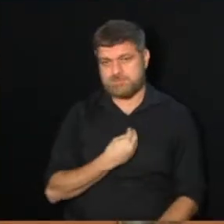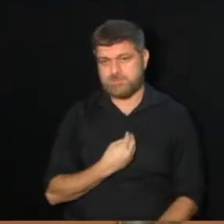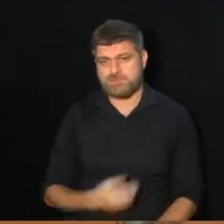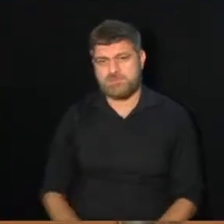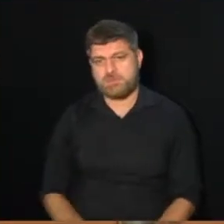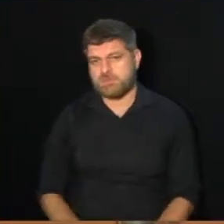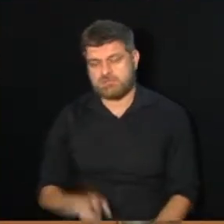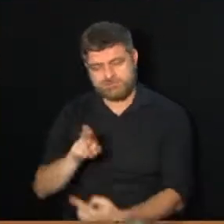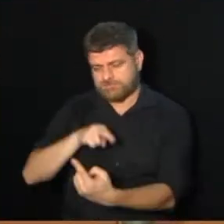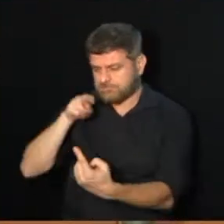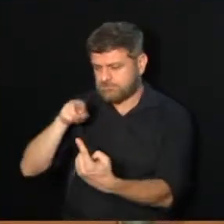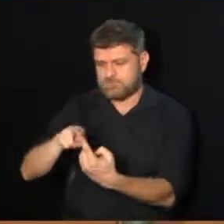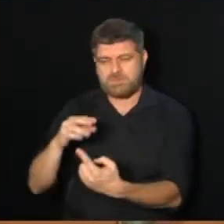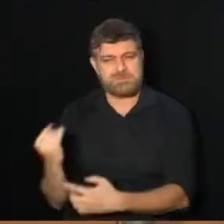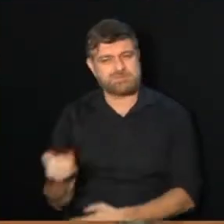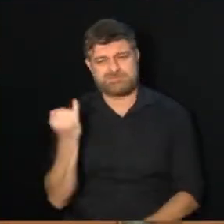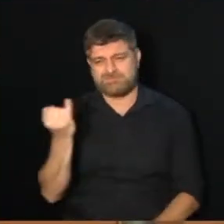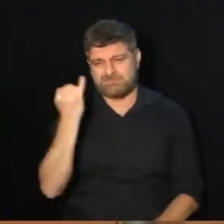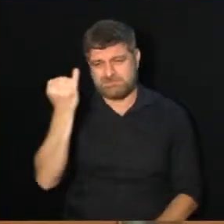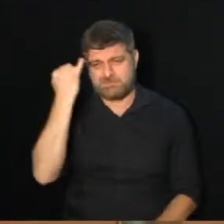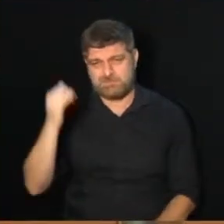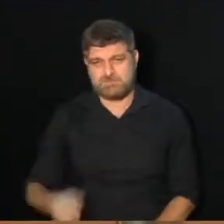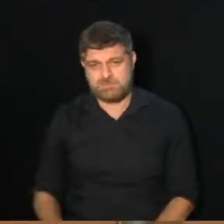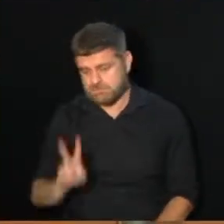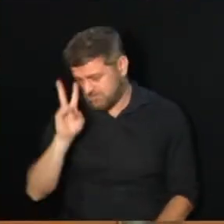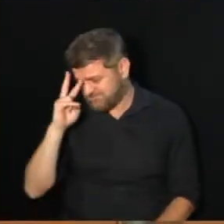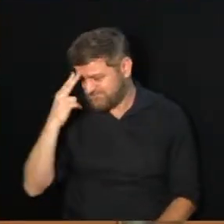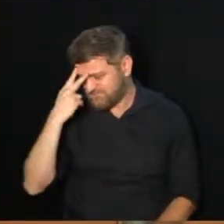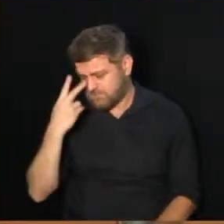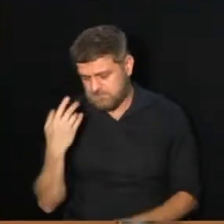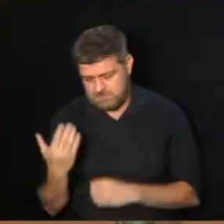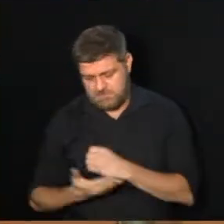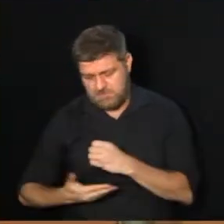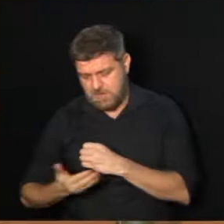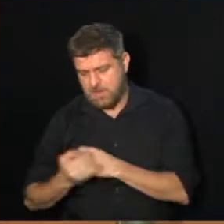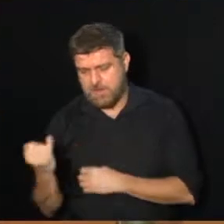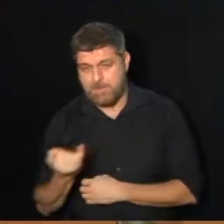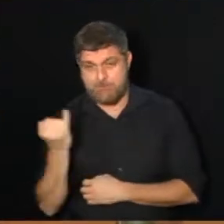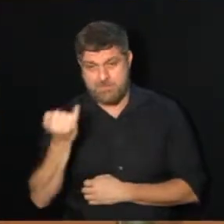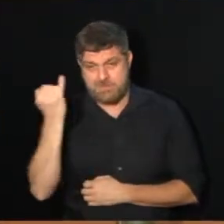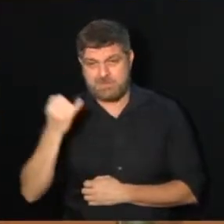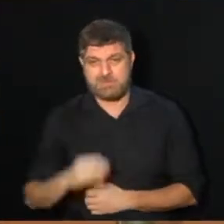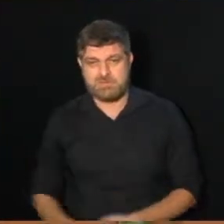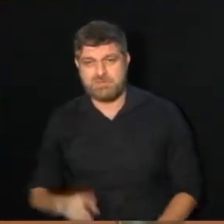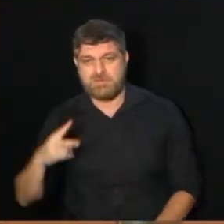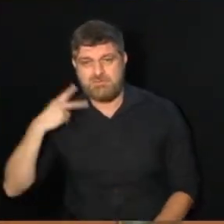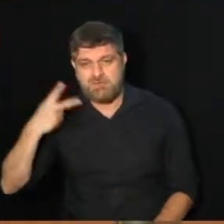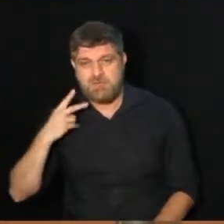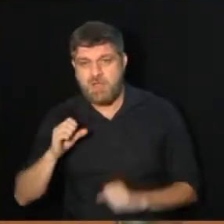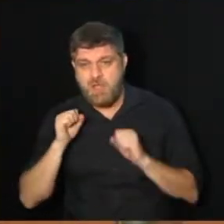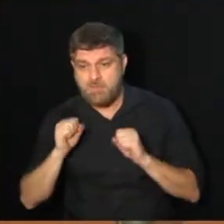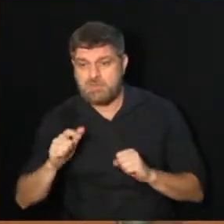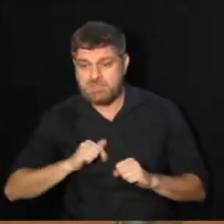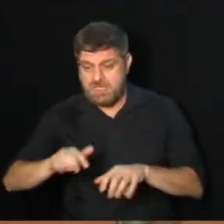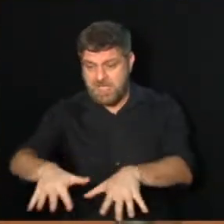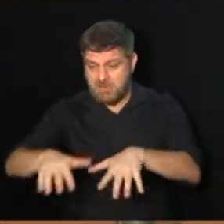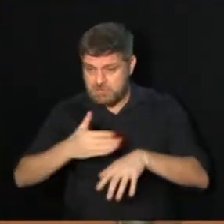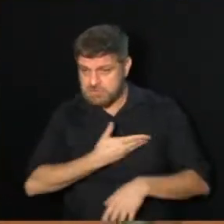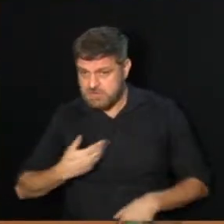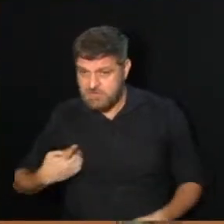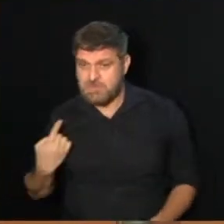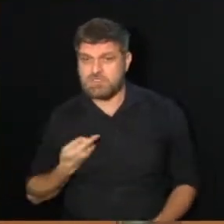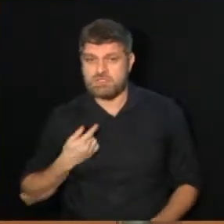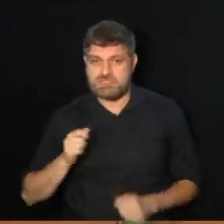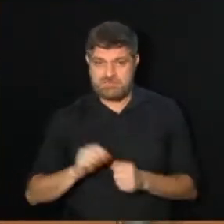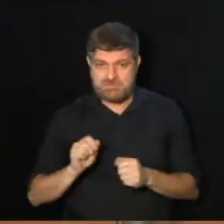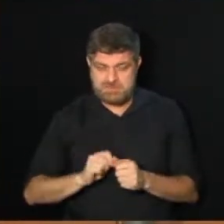uma referência muito importante. Então, essa mudança de paradigma é fundamental. Então, conheçam, né? Os vereadores podiam ter mais audiências públicas, a gente precisa construir